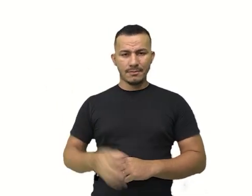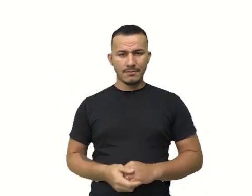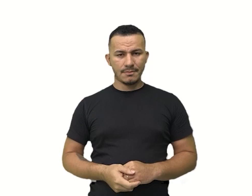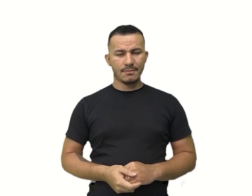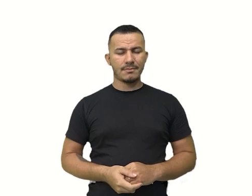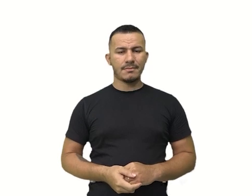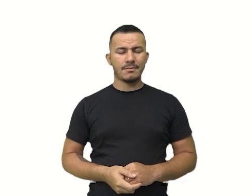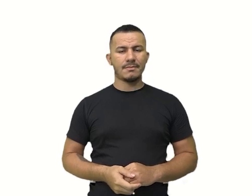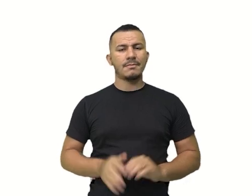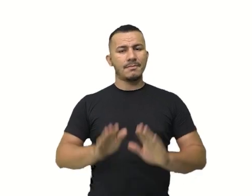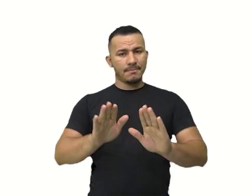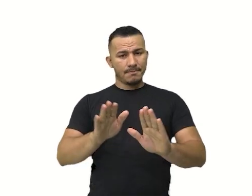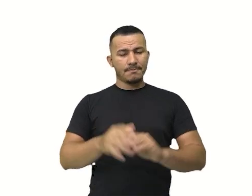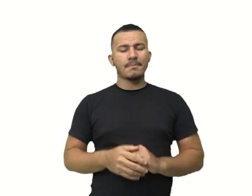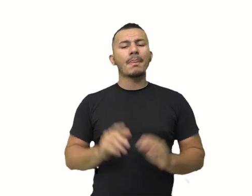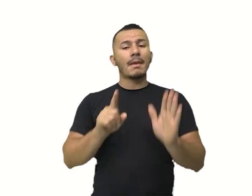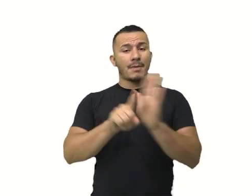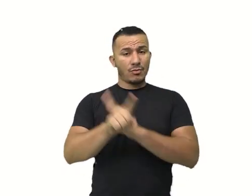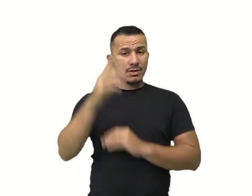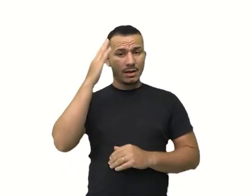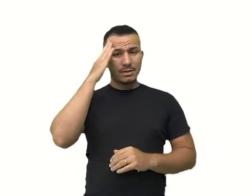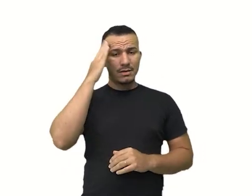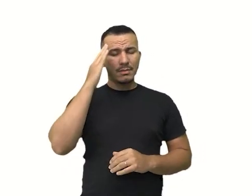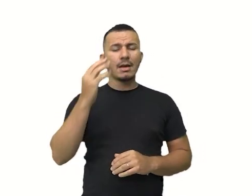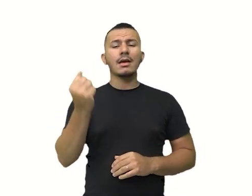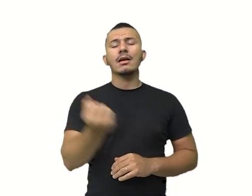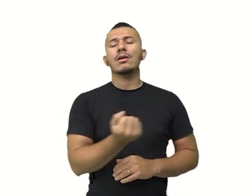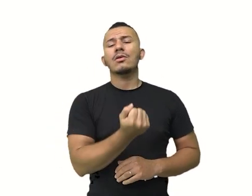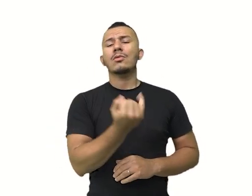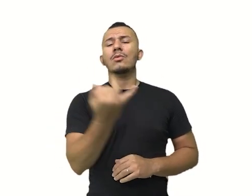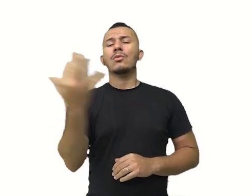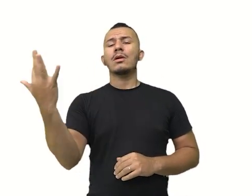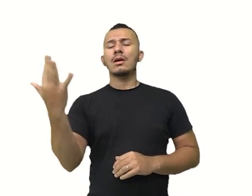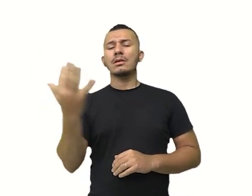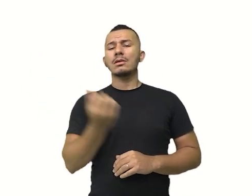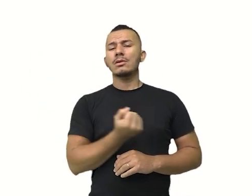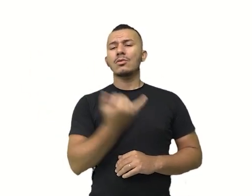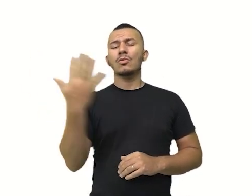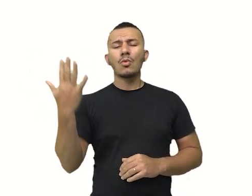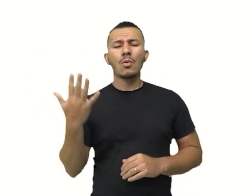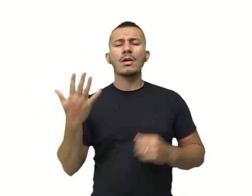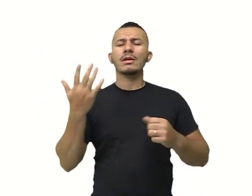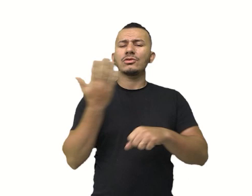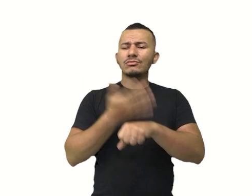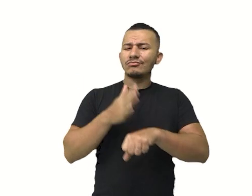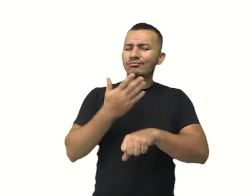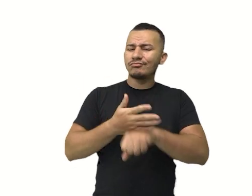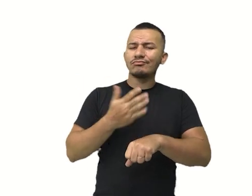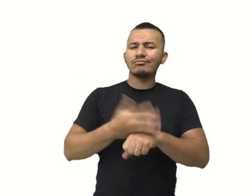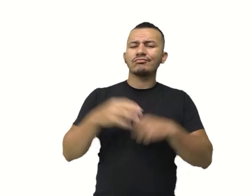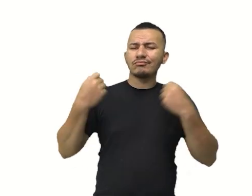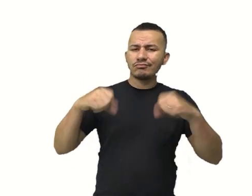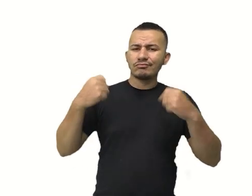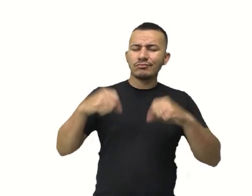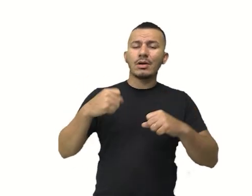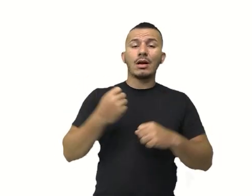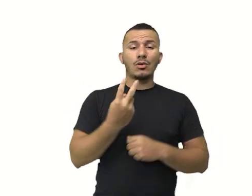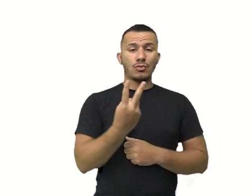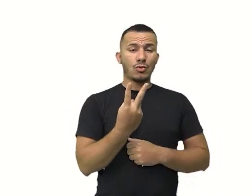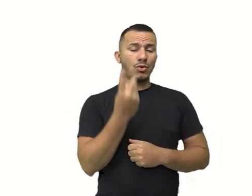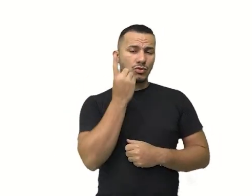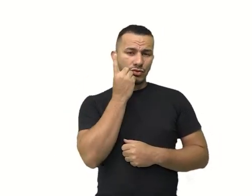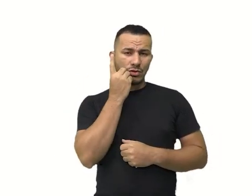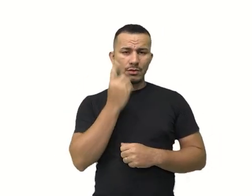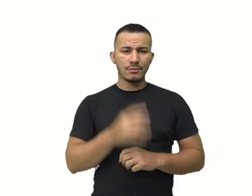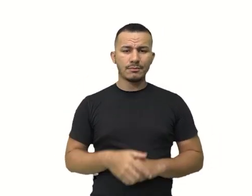240. Mas a pergunta diz, quantas repetições ele fez nos 2 primeiros dias? Atenção, pessoal,